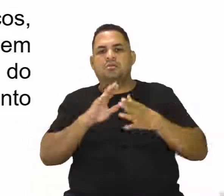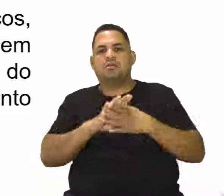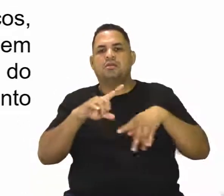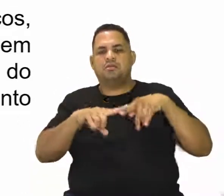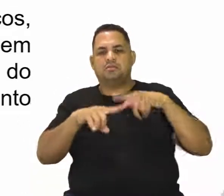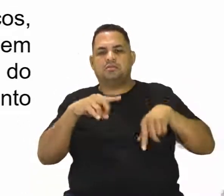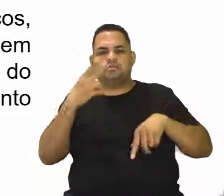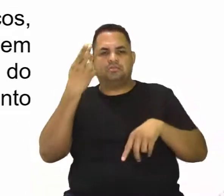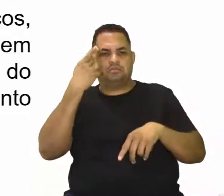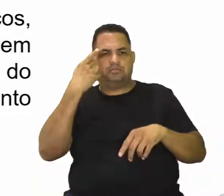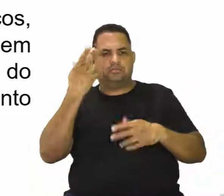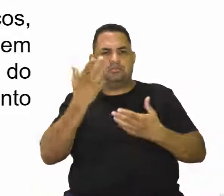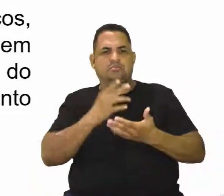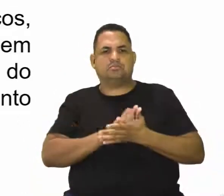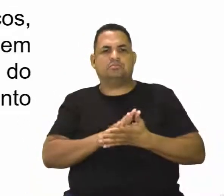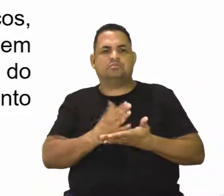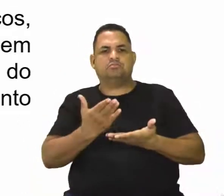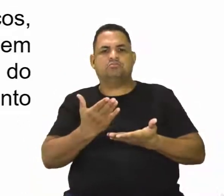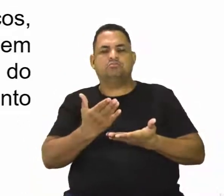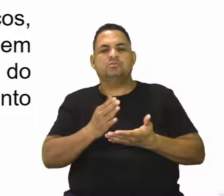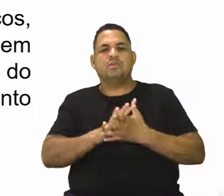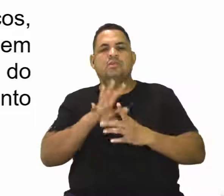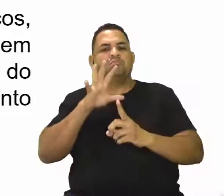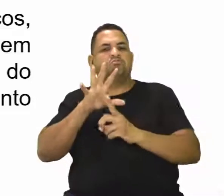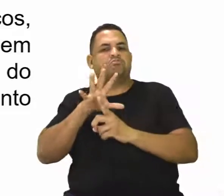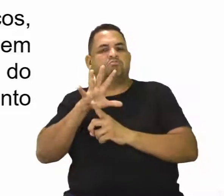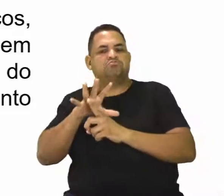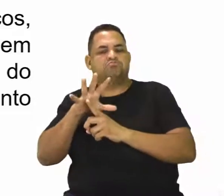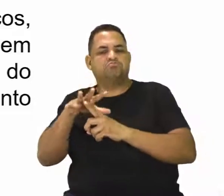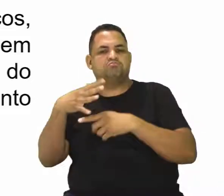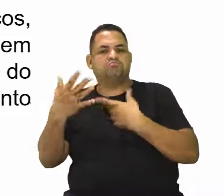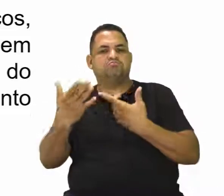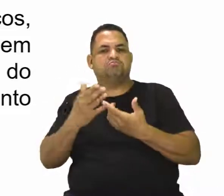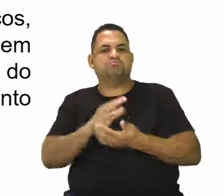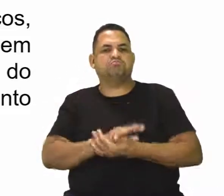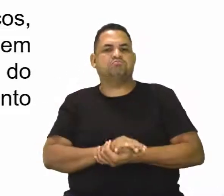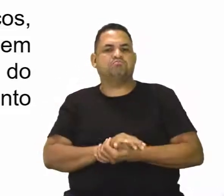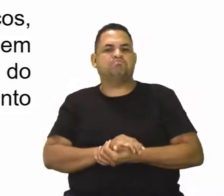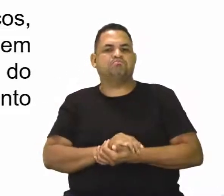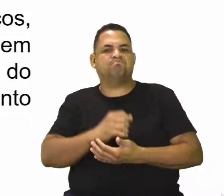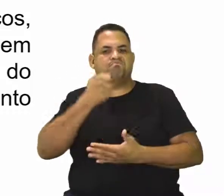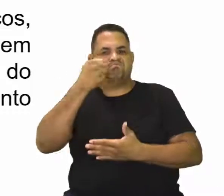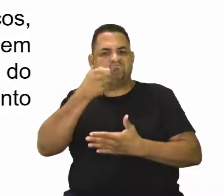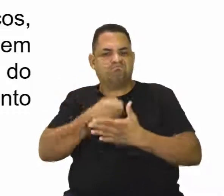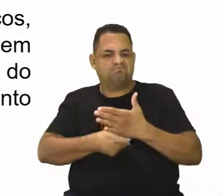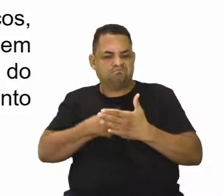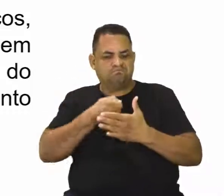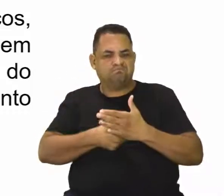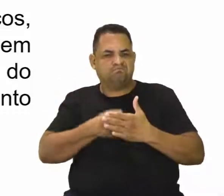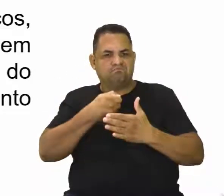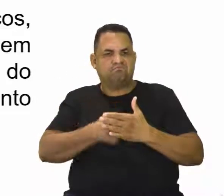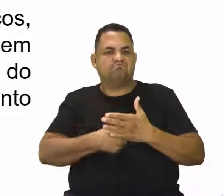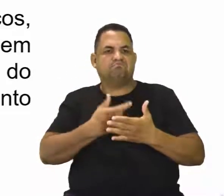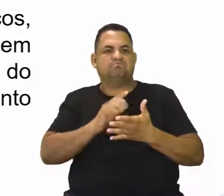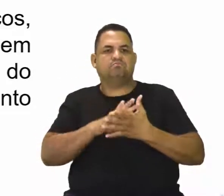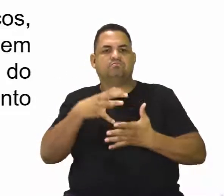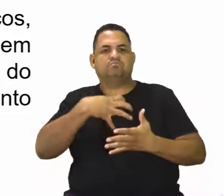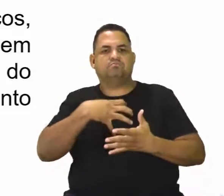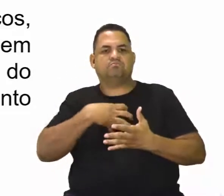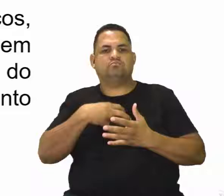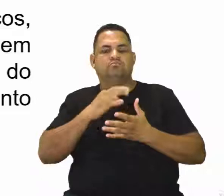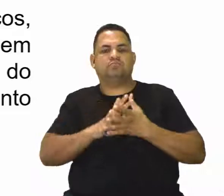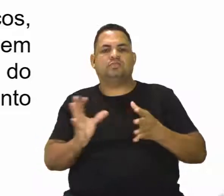recursos naturais são, sem dúvidas, os impactos mais claramente sentidos no contexto